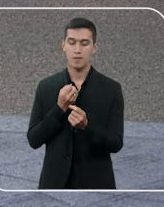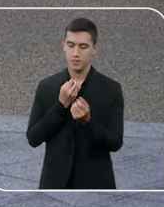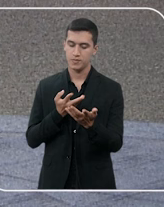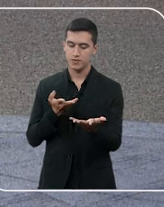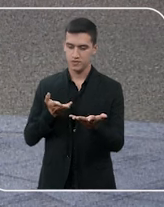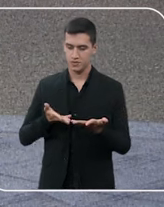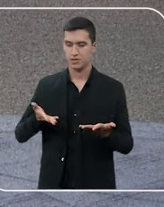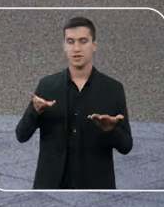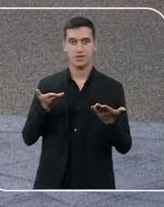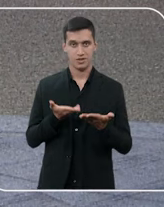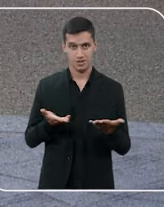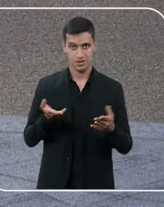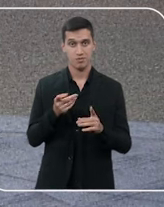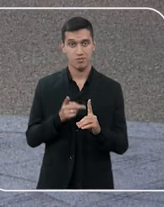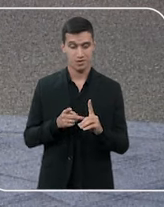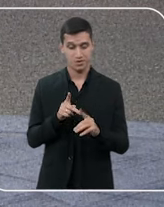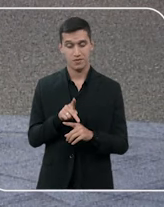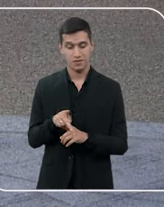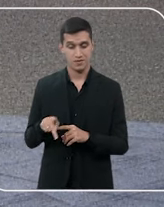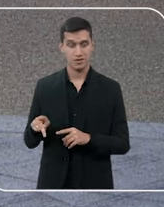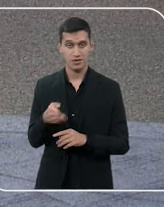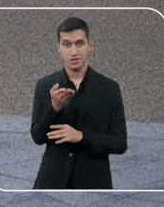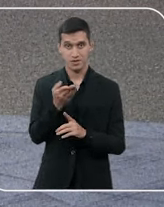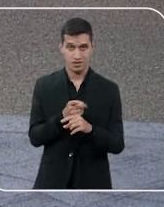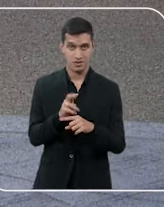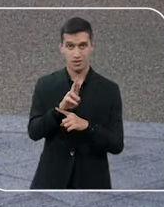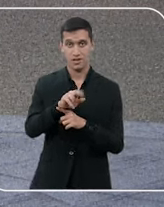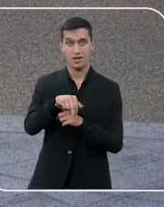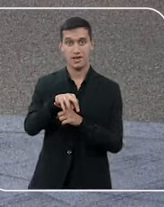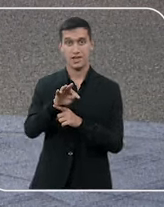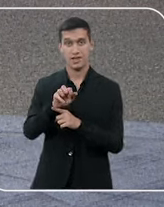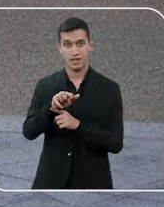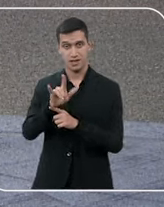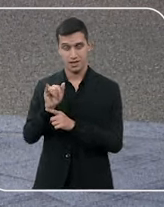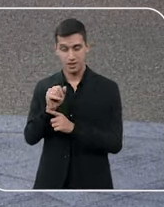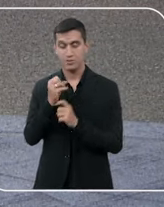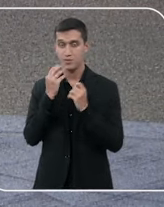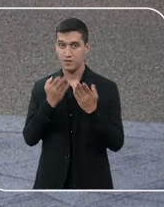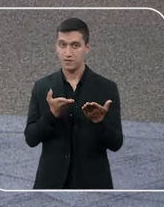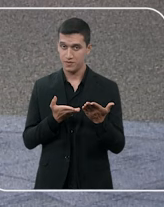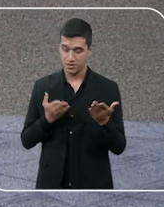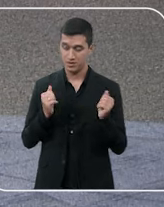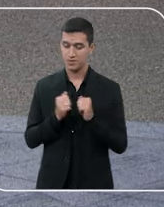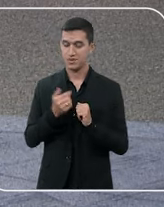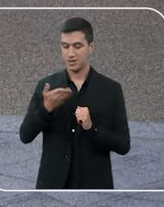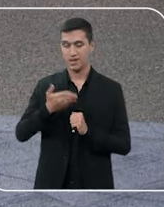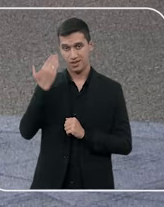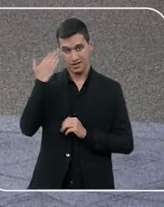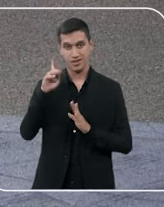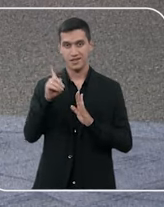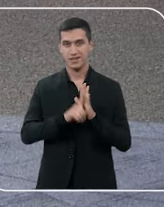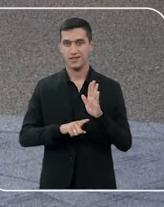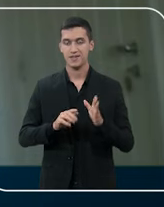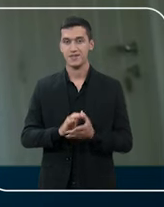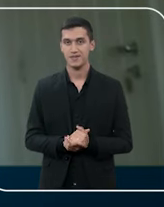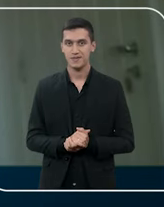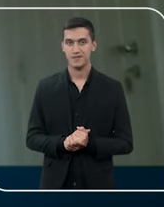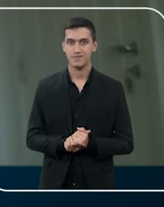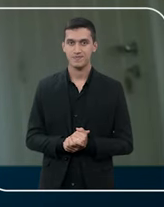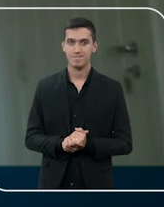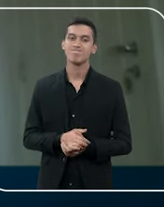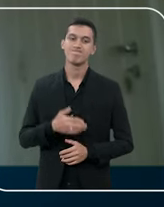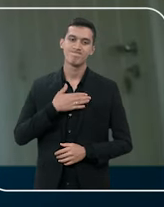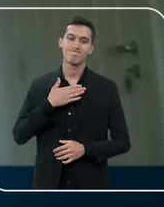bem-vinda, professora Natália. Grande alegria contar com a sua participação aqui no Entender Direito de hoje. Eu que